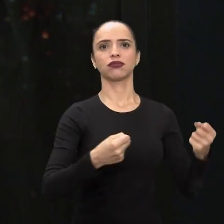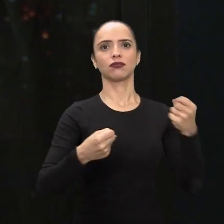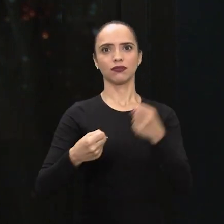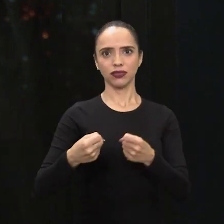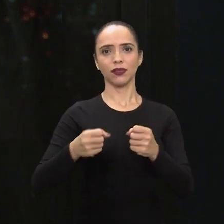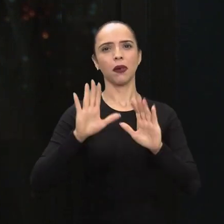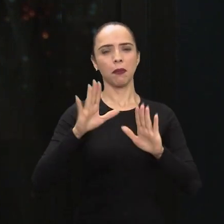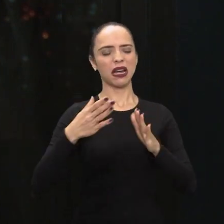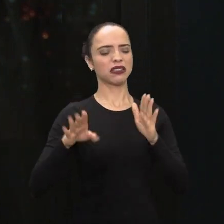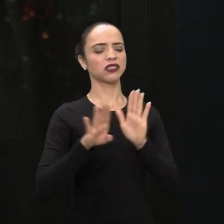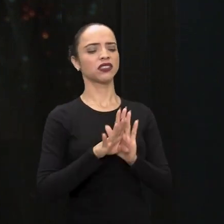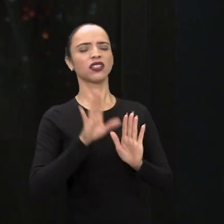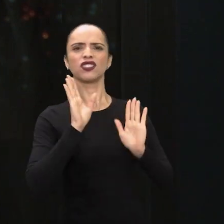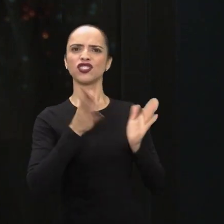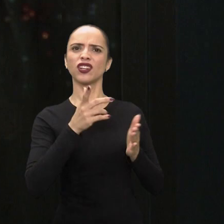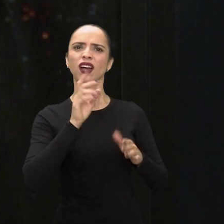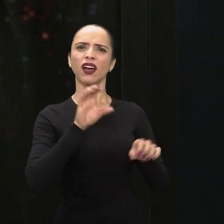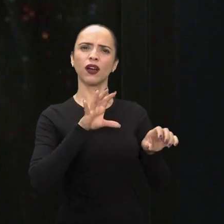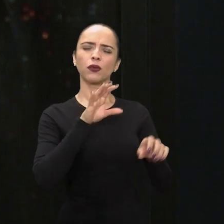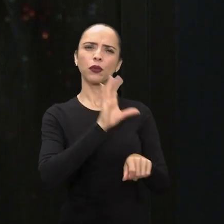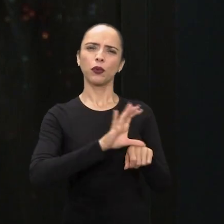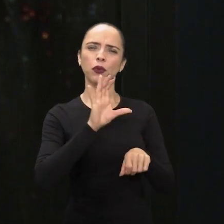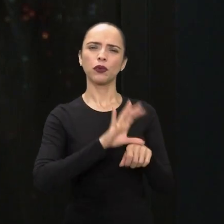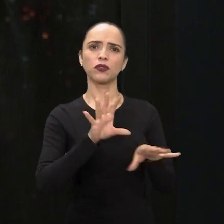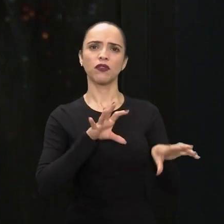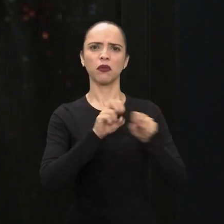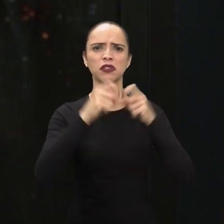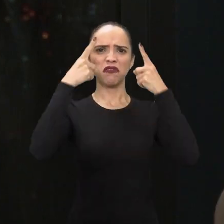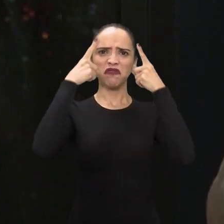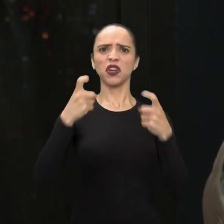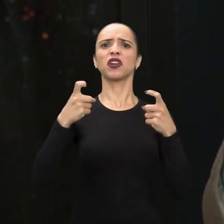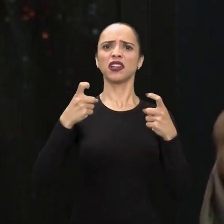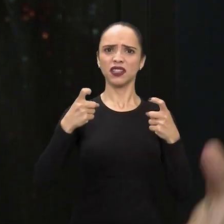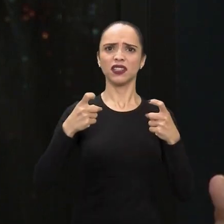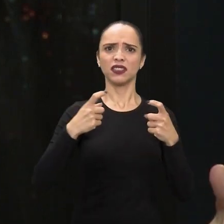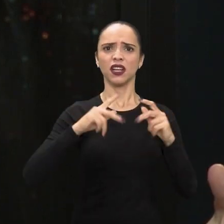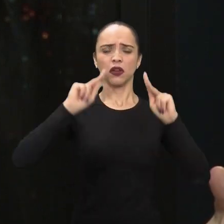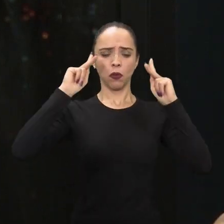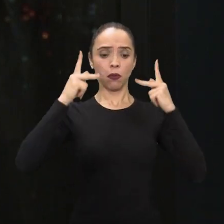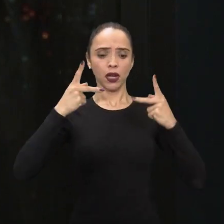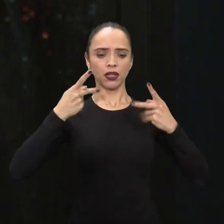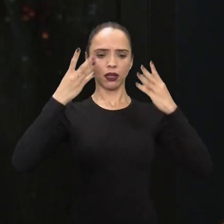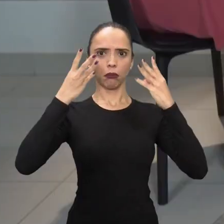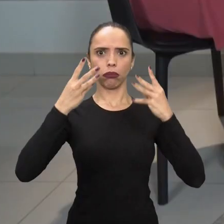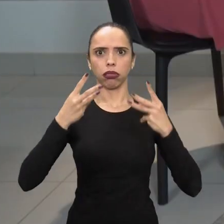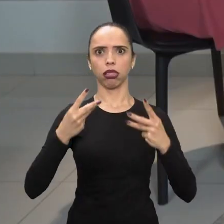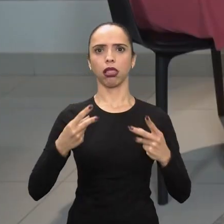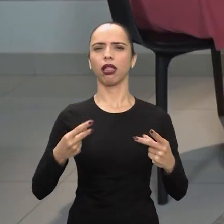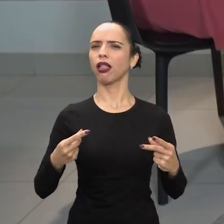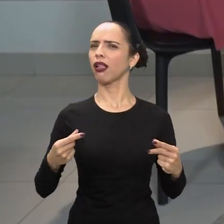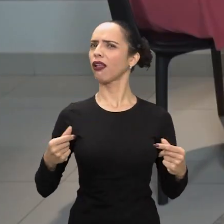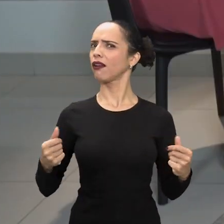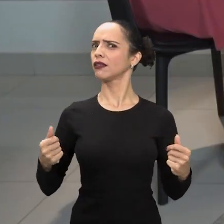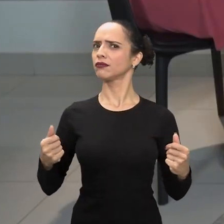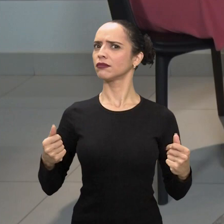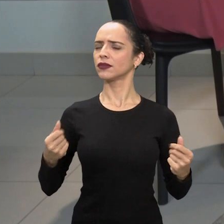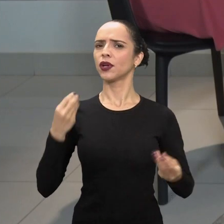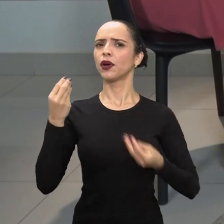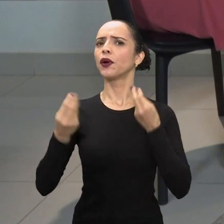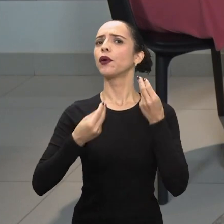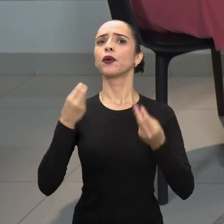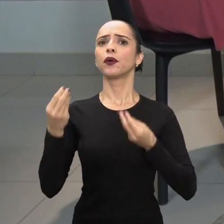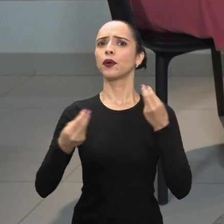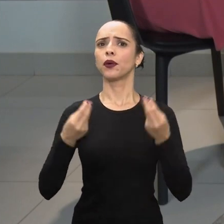formação eles vão receber uma formação já violenta que violenta eles que descaracteriza eles como seres humanos e essa reprodução que eles muitas vezes vão